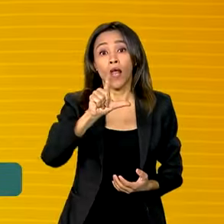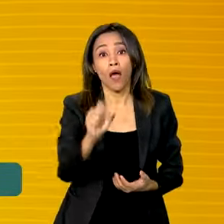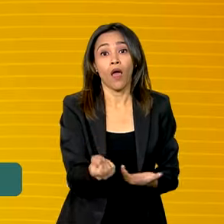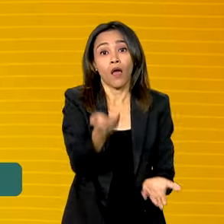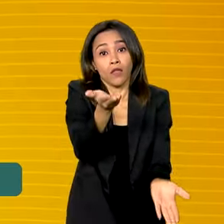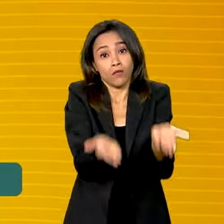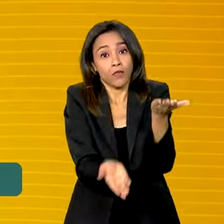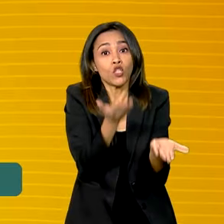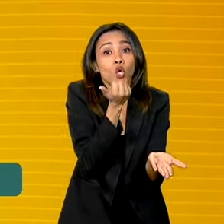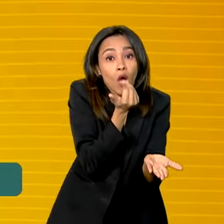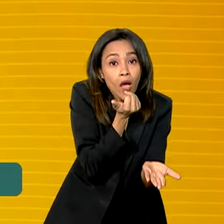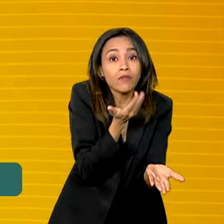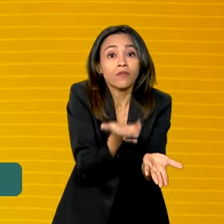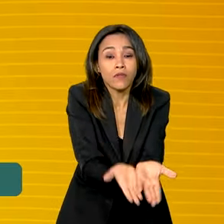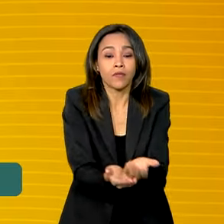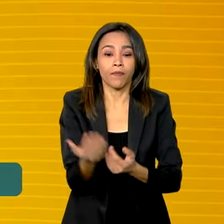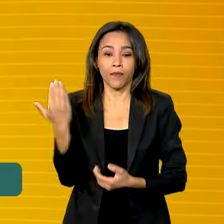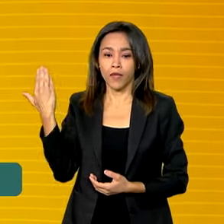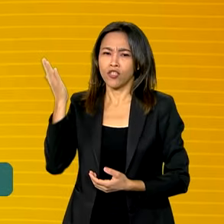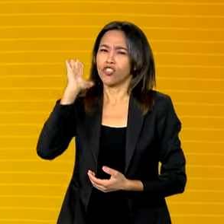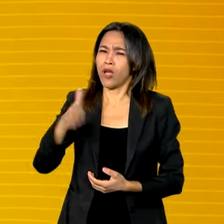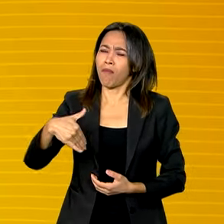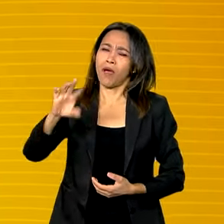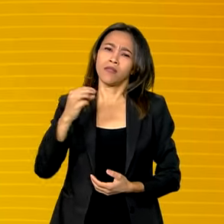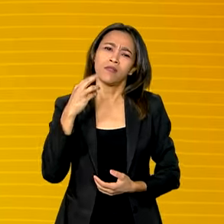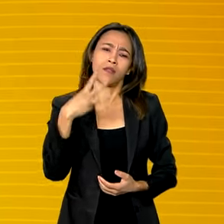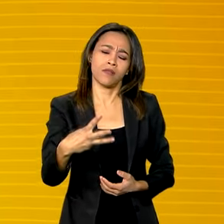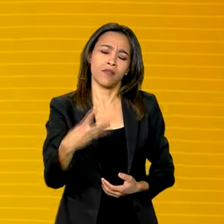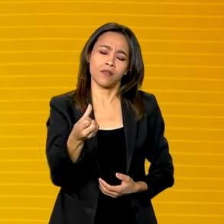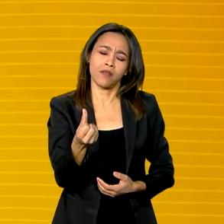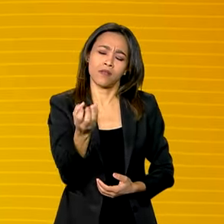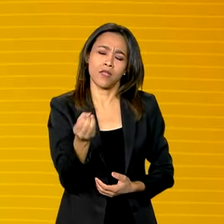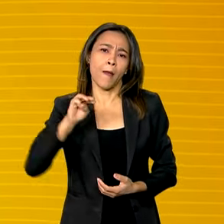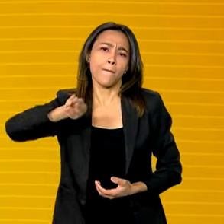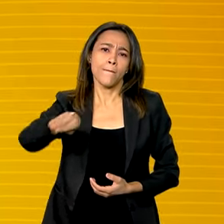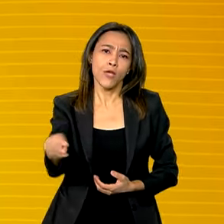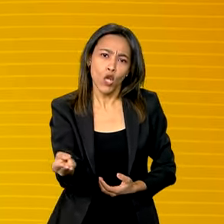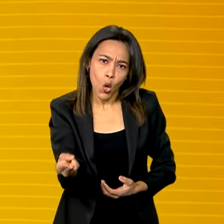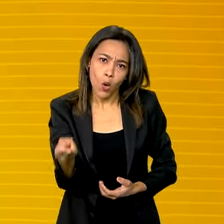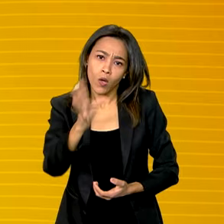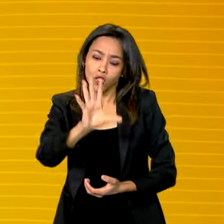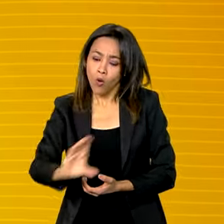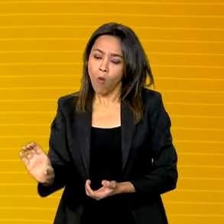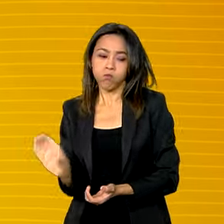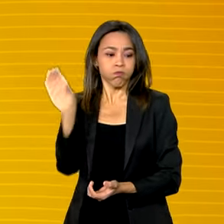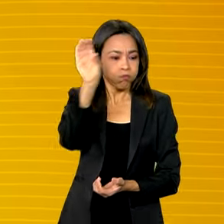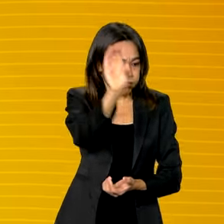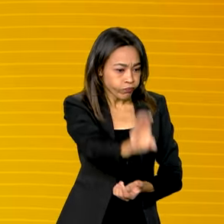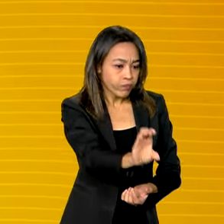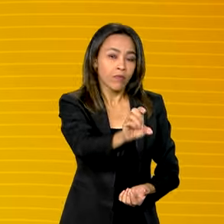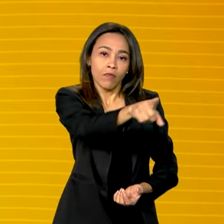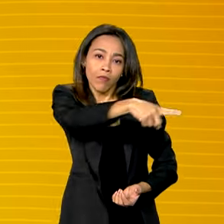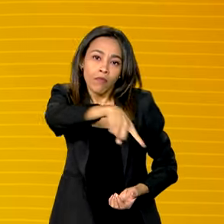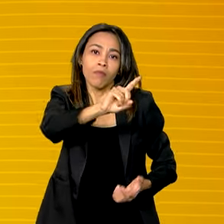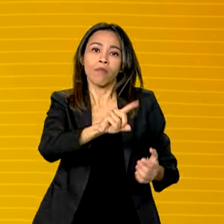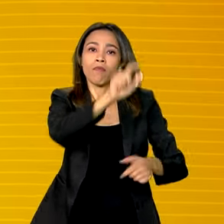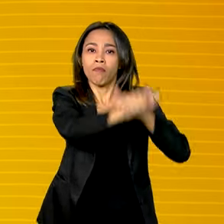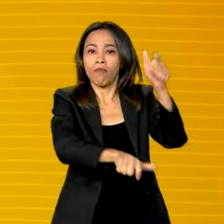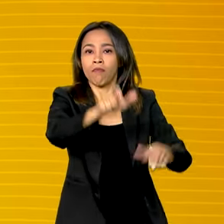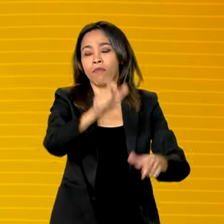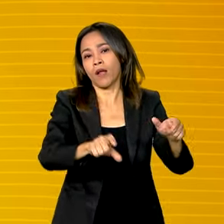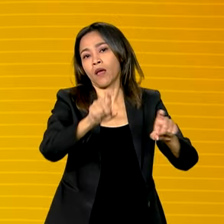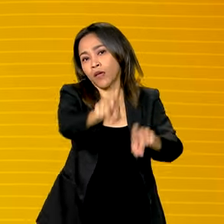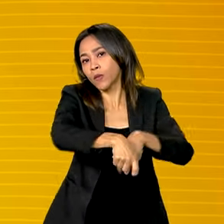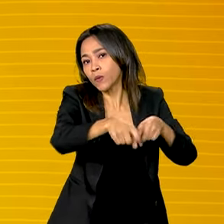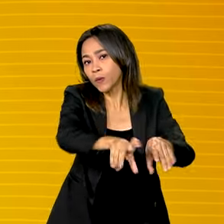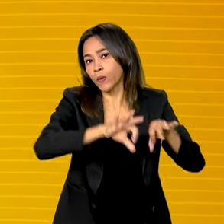Nós já chegamos a mais de 360 milhões pagos aos agricultores familiares este ano para